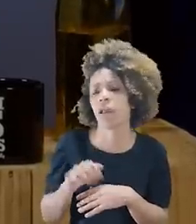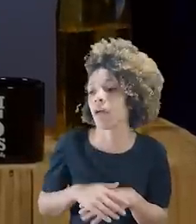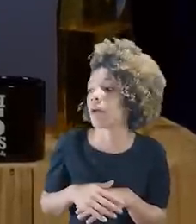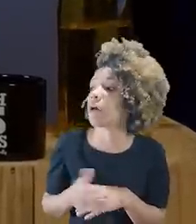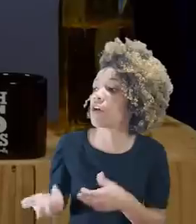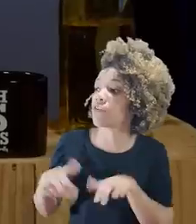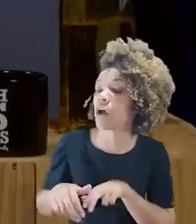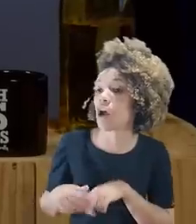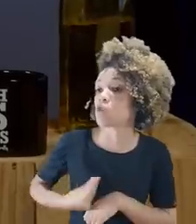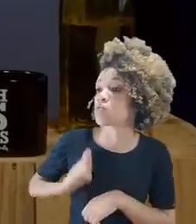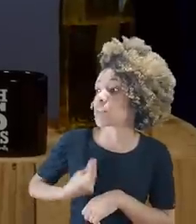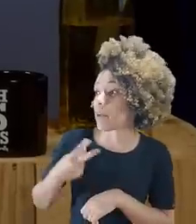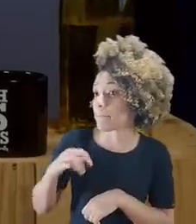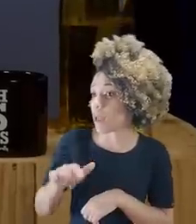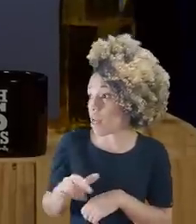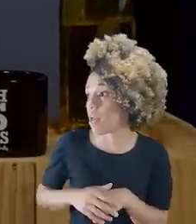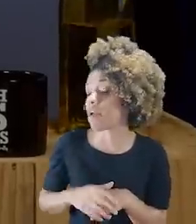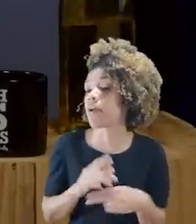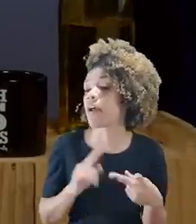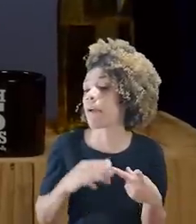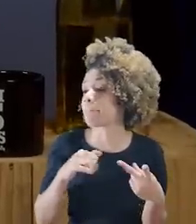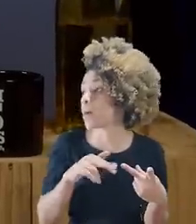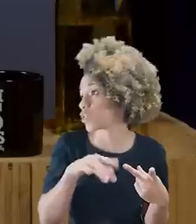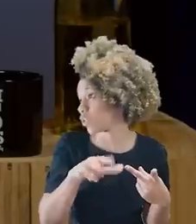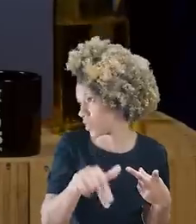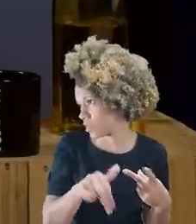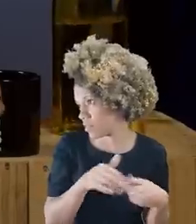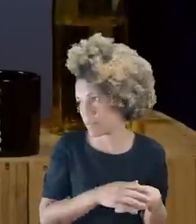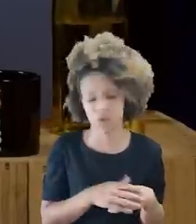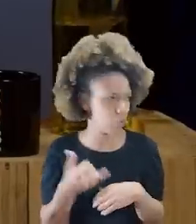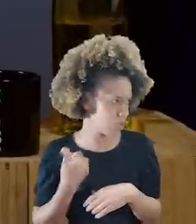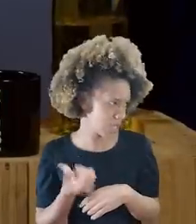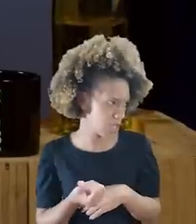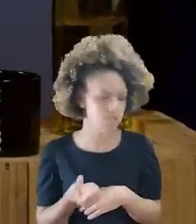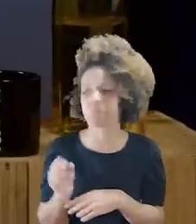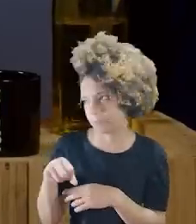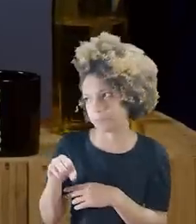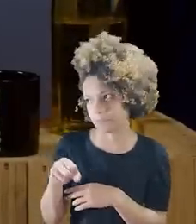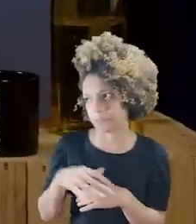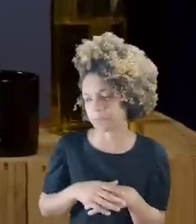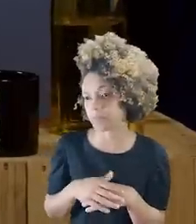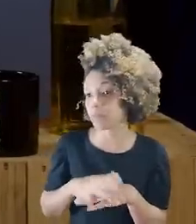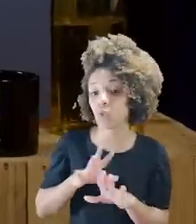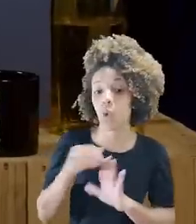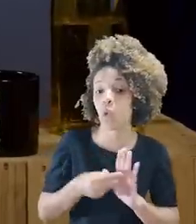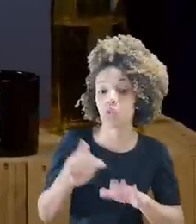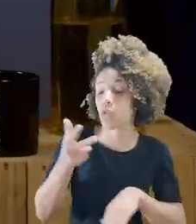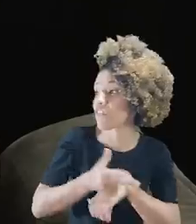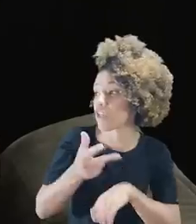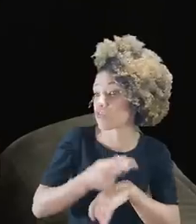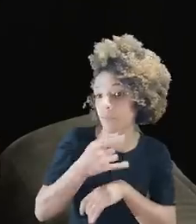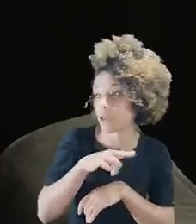meia hora e bota aqui pro celular do lado despertando mais tarde se você pode assistir mais meia hora beleza e despertou O relógio não quer